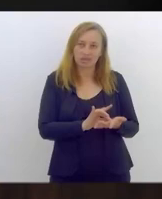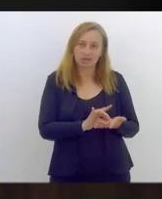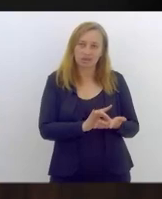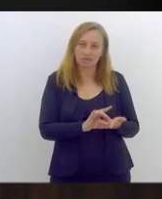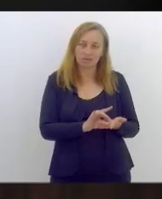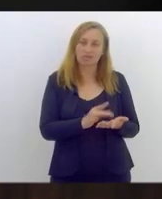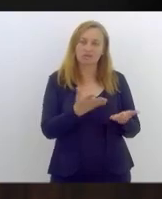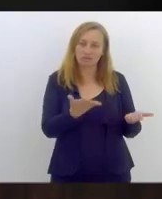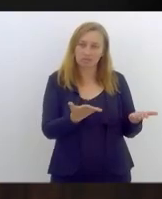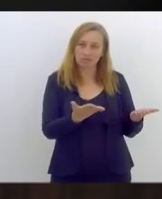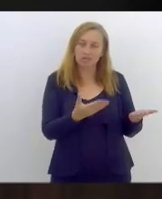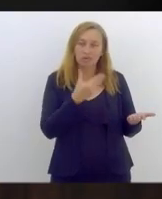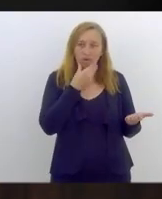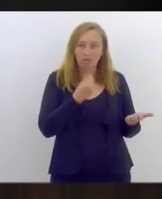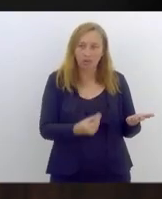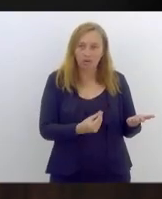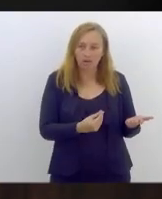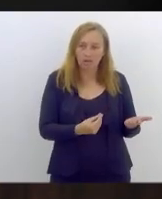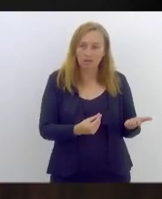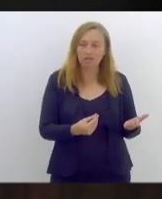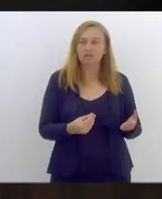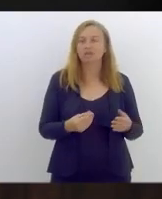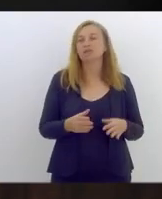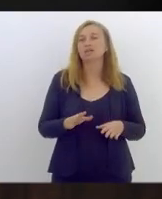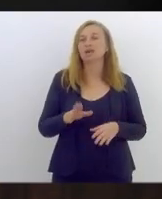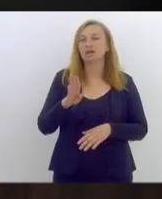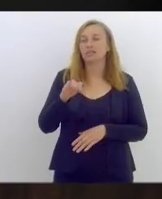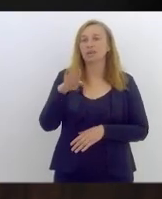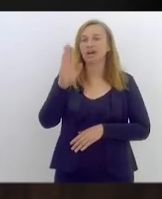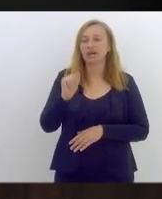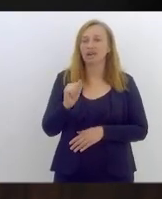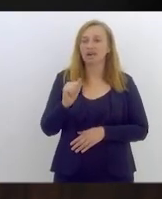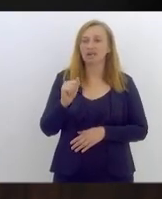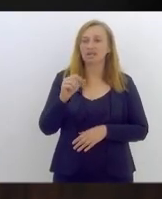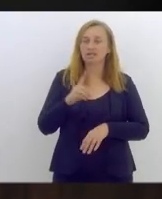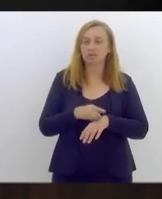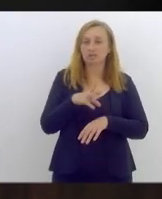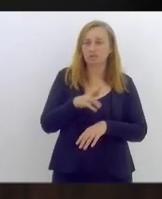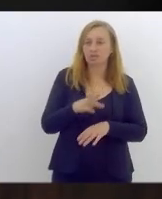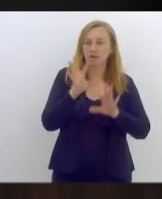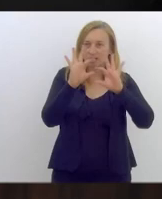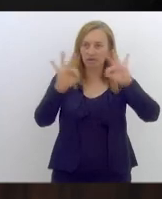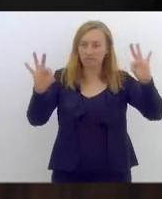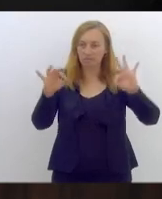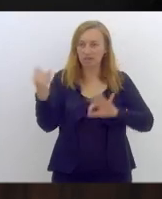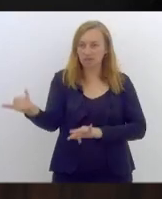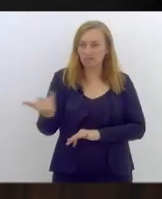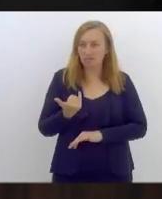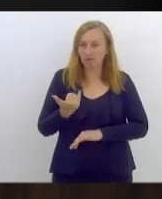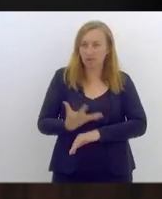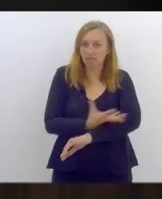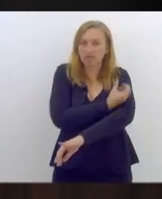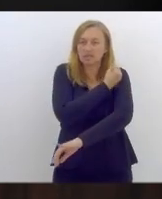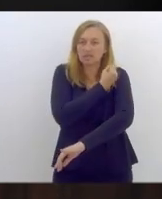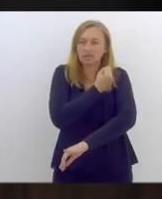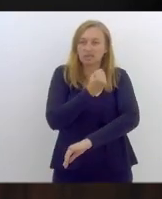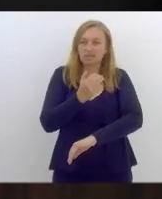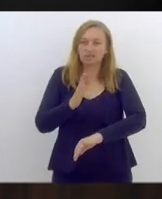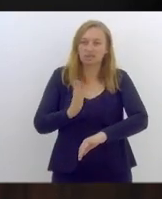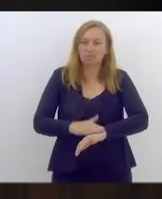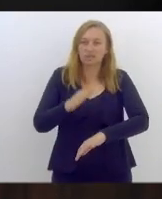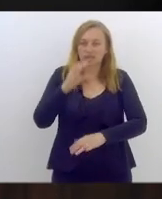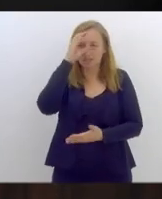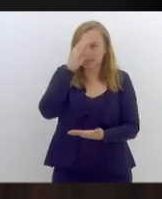Muniz Sodré, na minha banca de doutorado, me disse uma das frases que mais me emocionou na vida. Essa é uma das teses